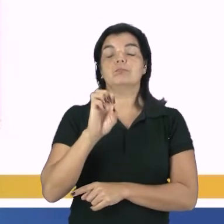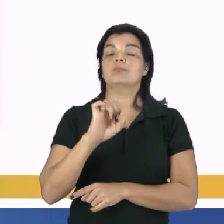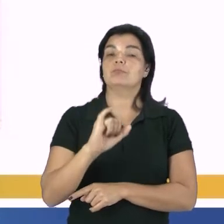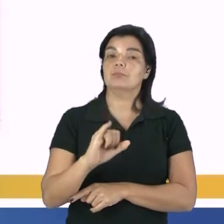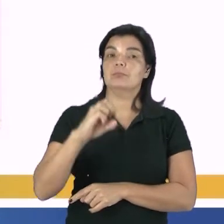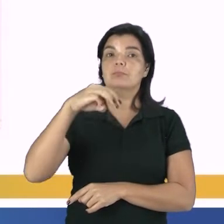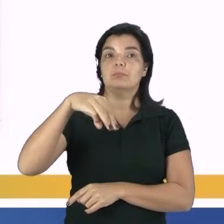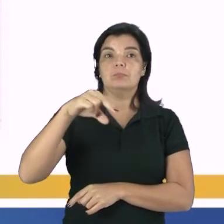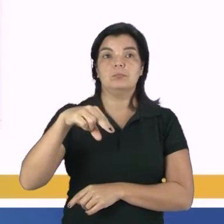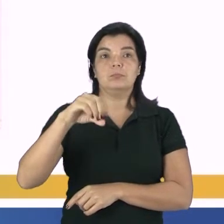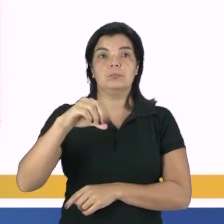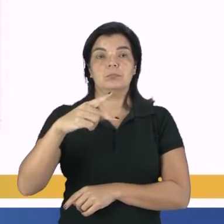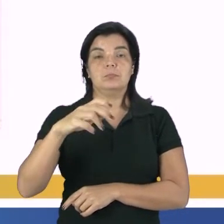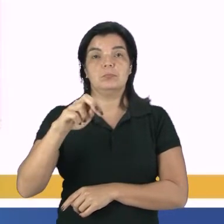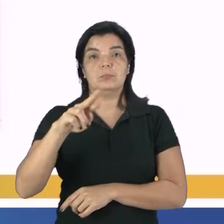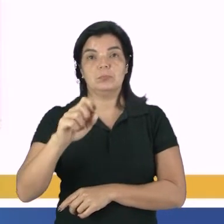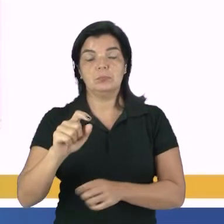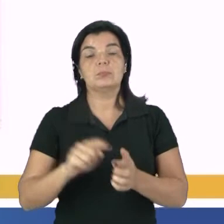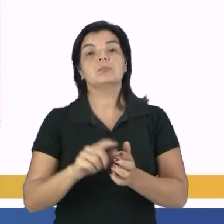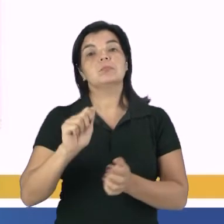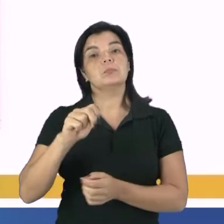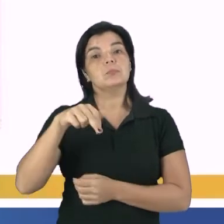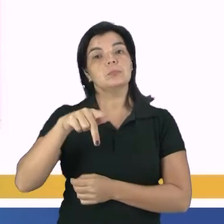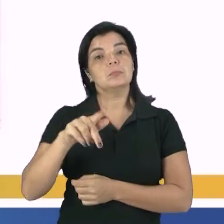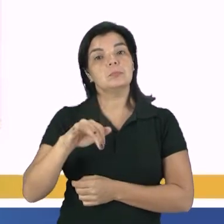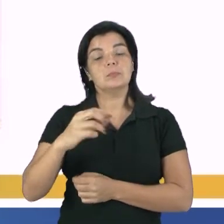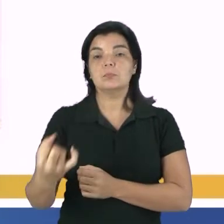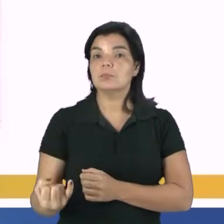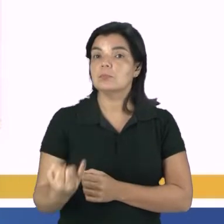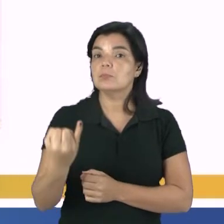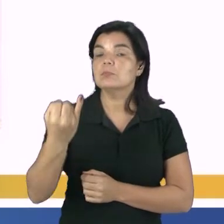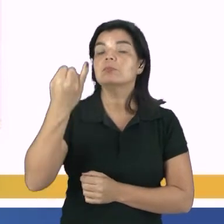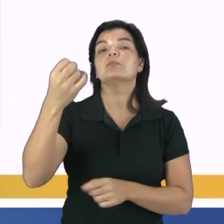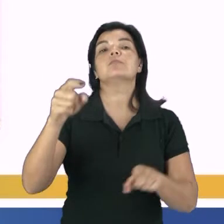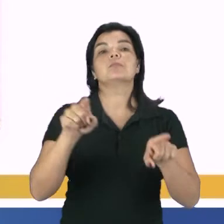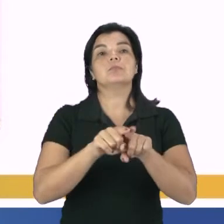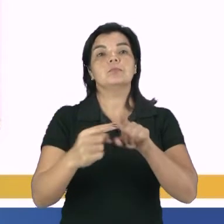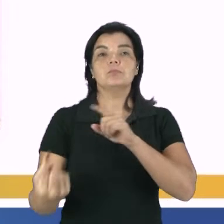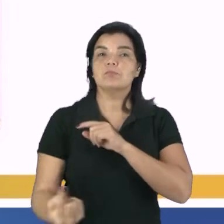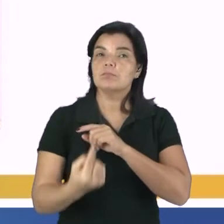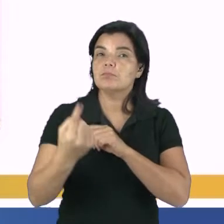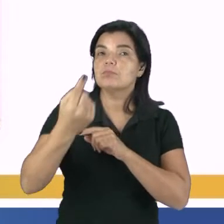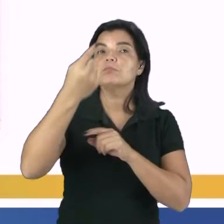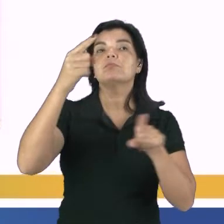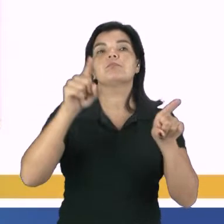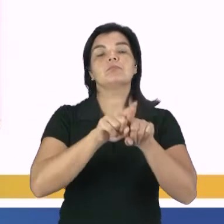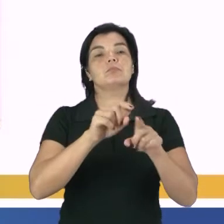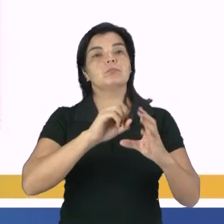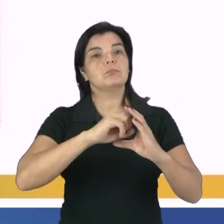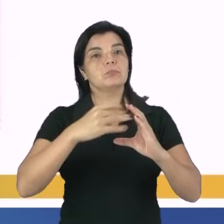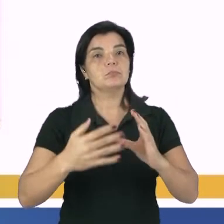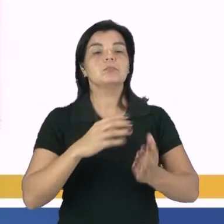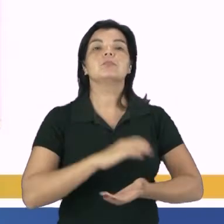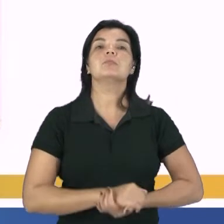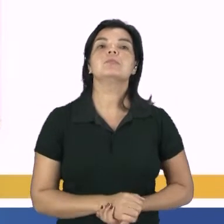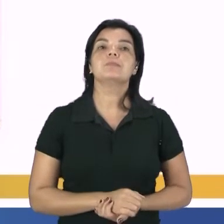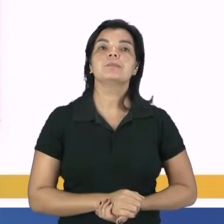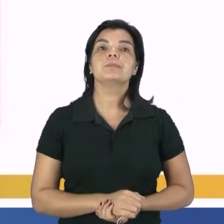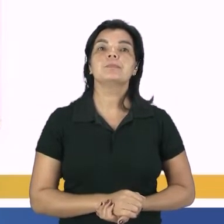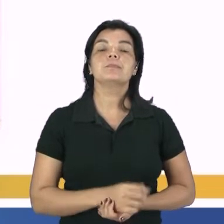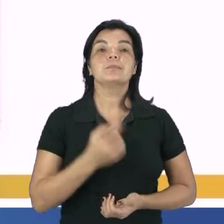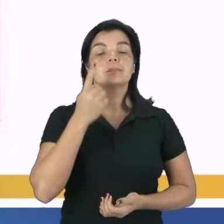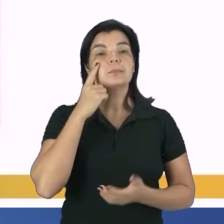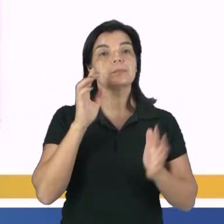angiospermas, que já podem ter um grande crescimento, né, por conta aí do sistema de vasos e muitas outras características. E aí, para a